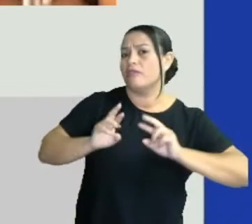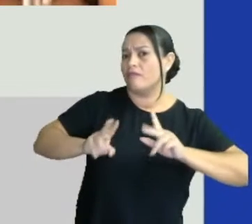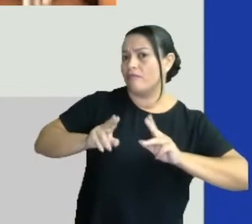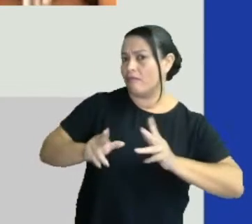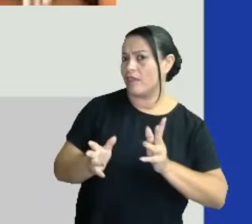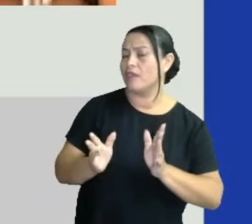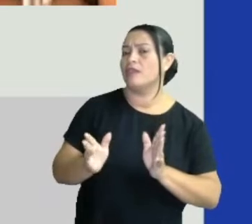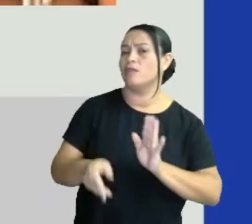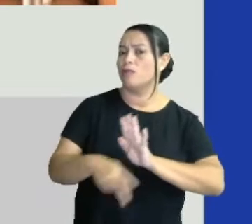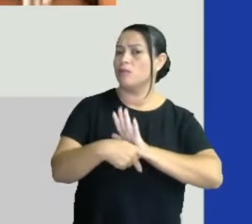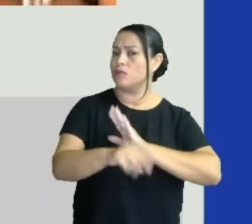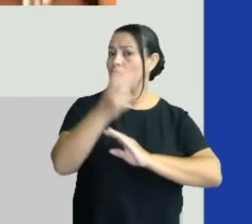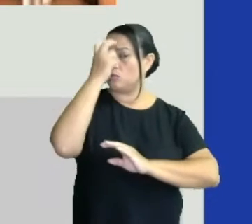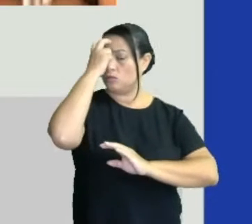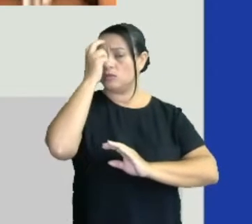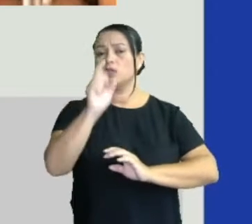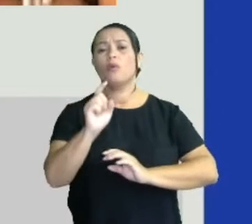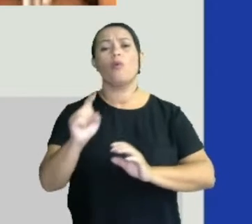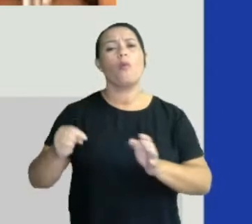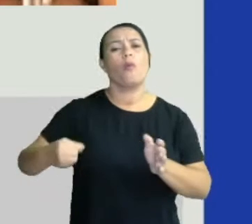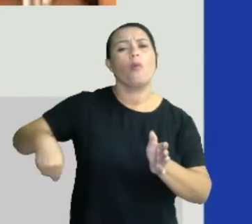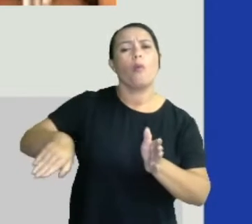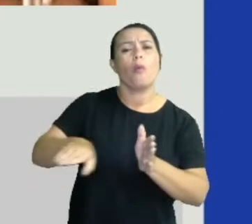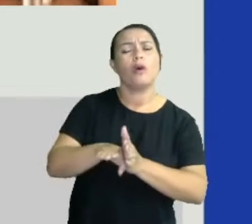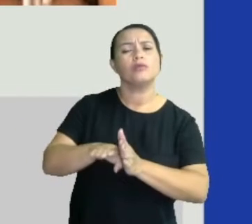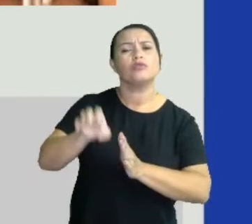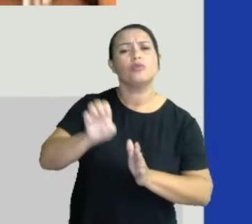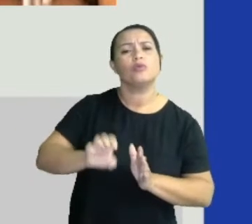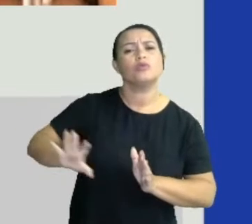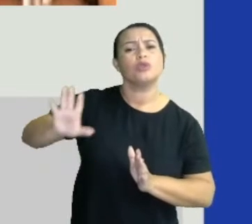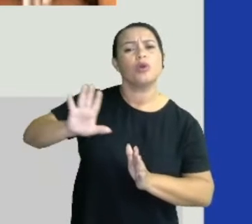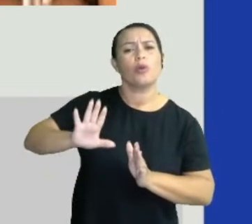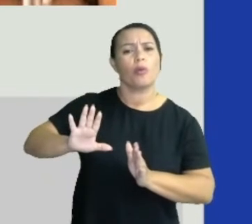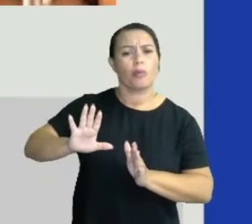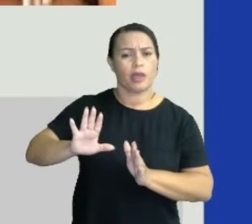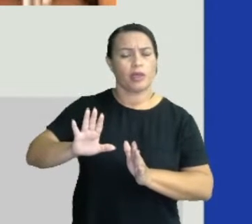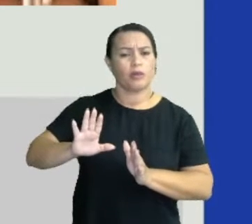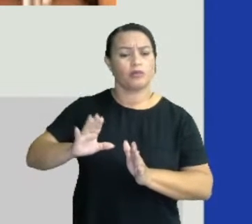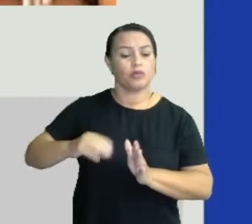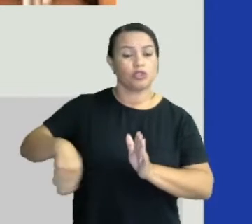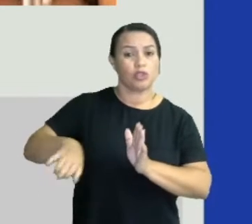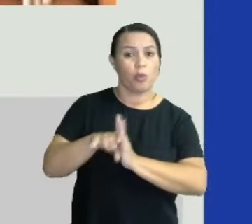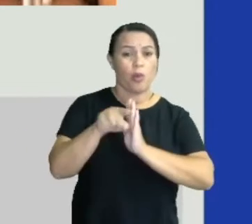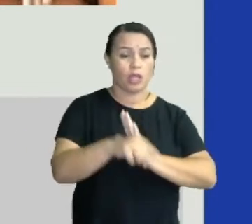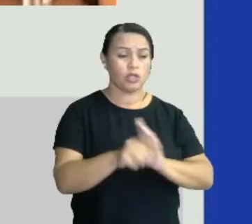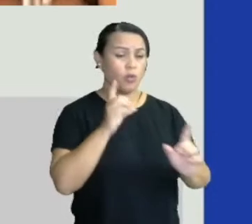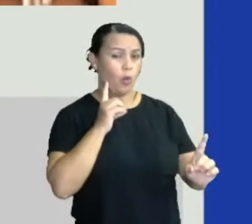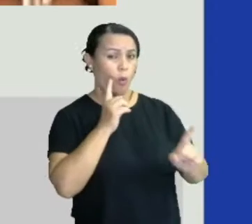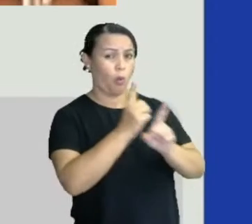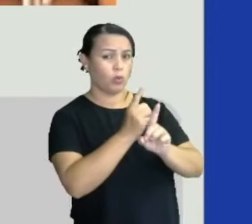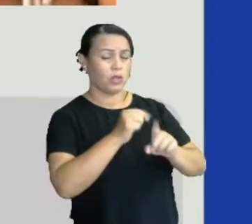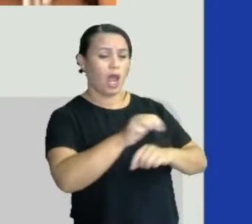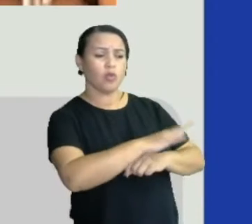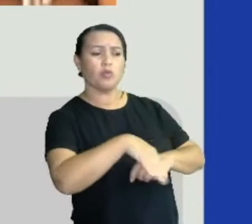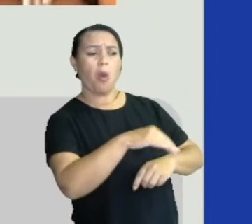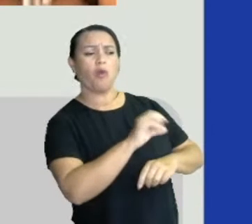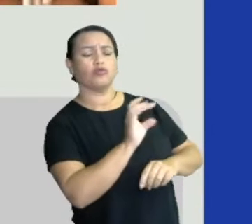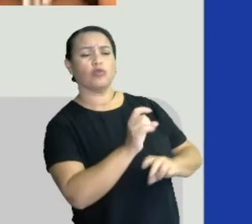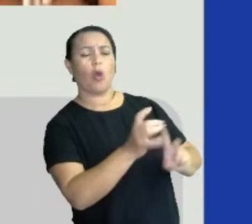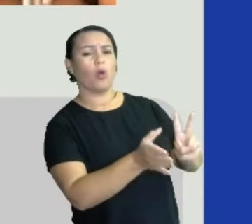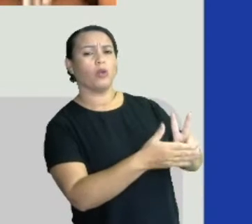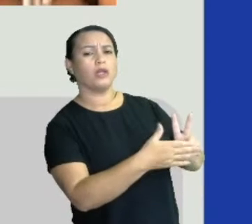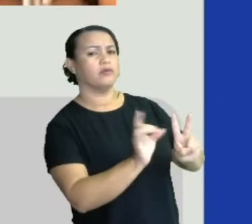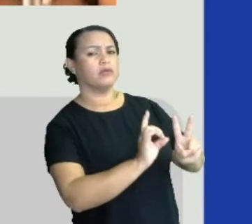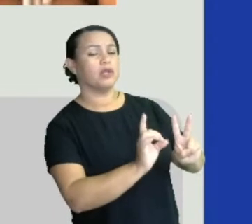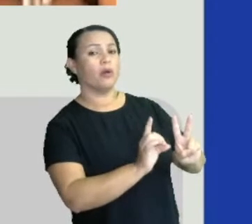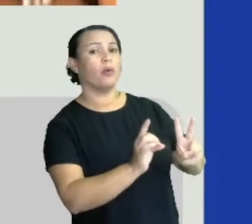quando os europeus chegam, eles não encontram um povo apenas. Os povos nativos, ele encontra